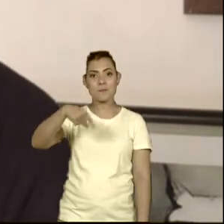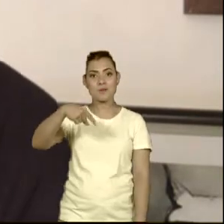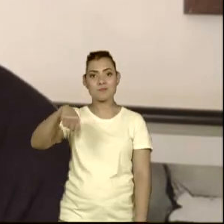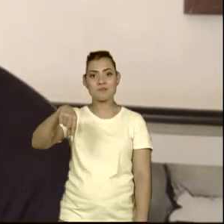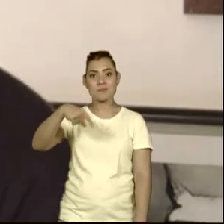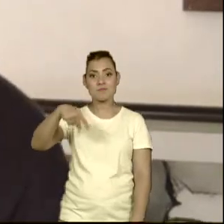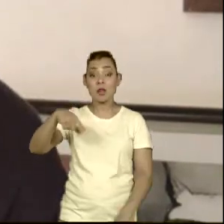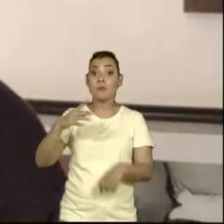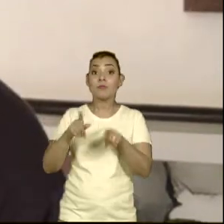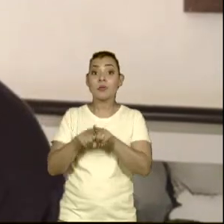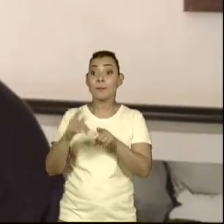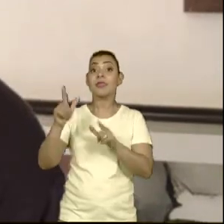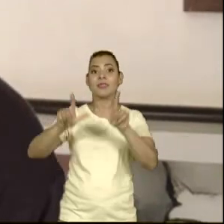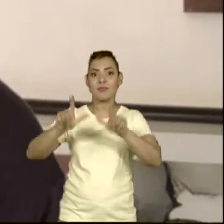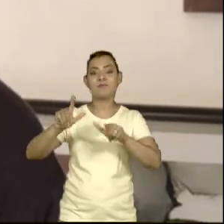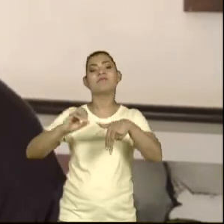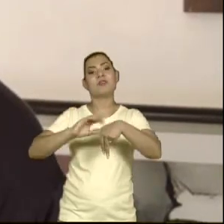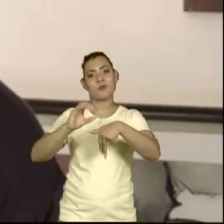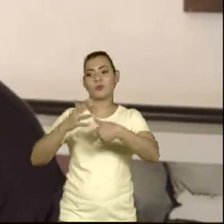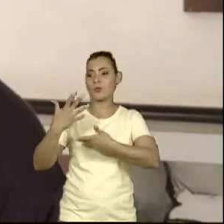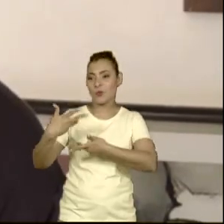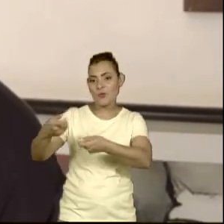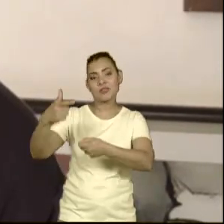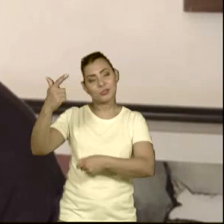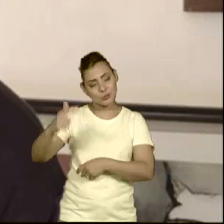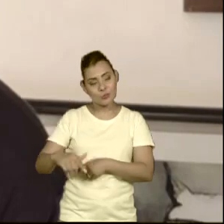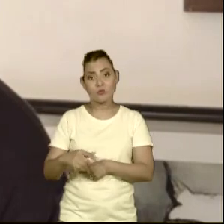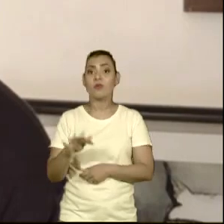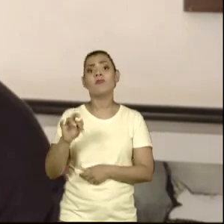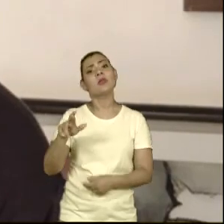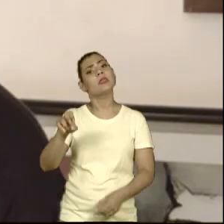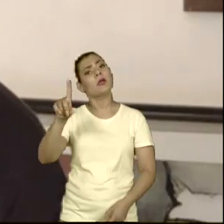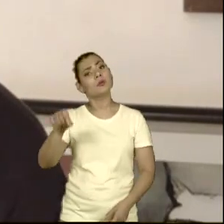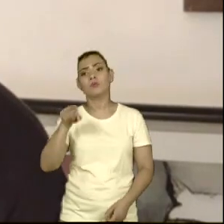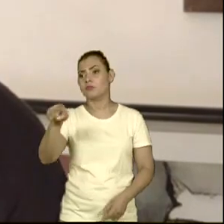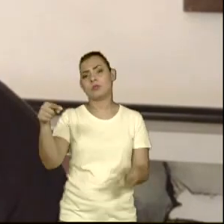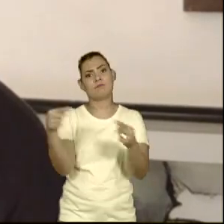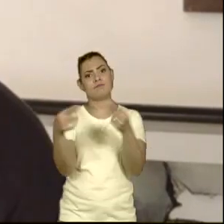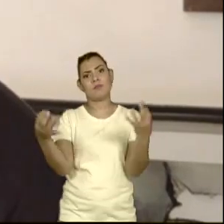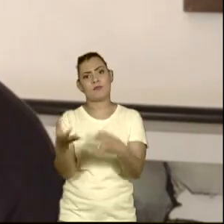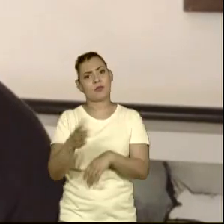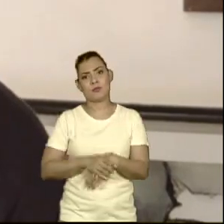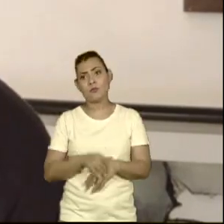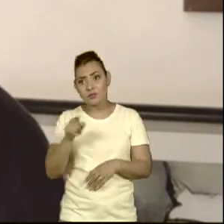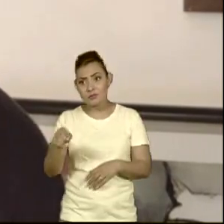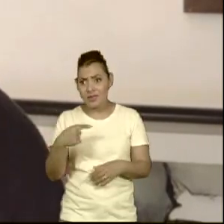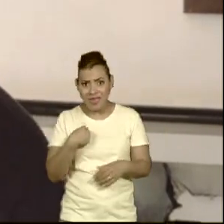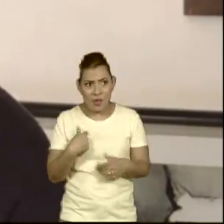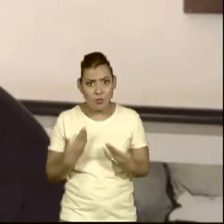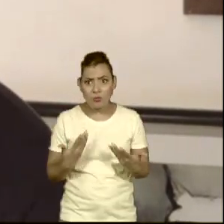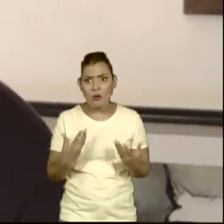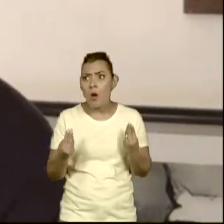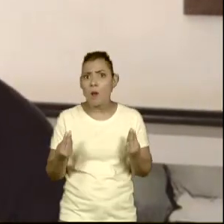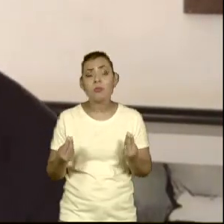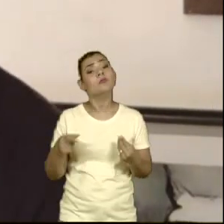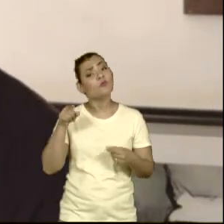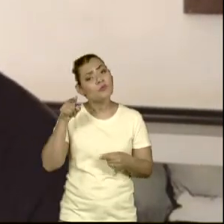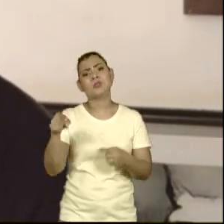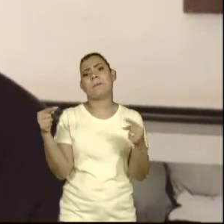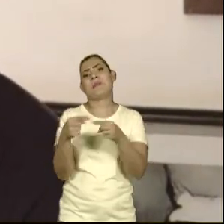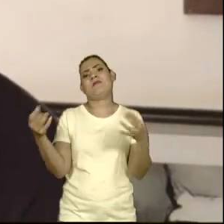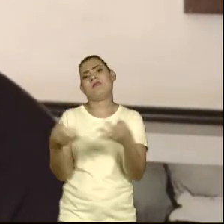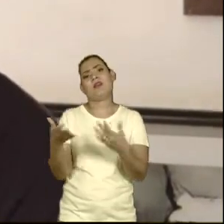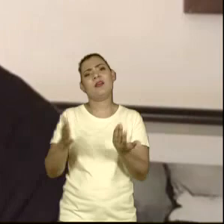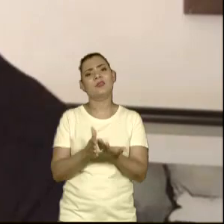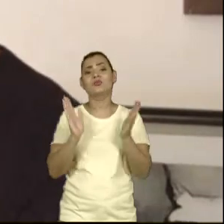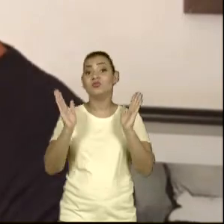Aí a TV me chama de novo e fala, Fernando, vai ser você. Eu falei, como assim? Puta, não sei o quê. Ah, o Gato e o